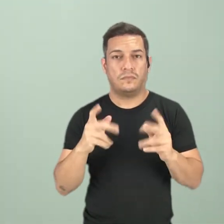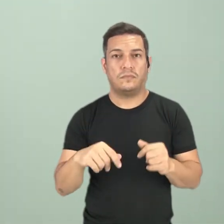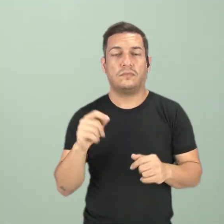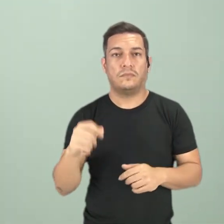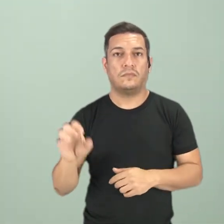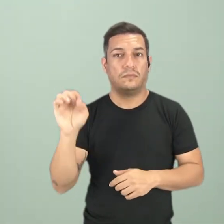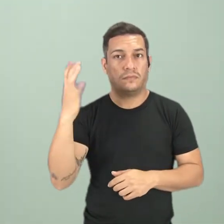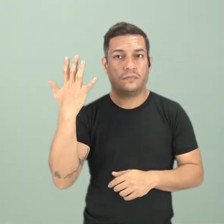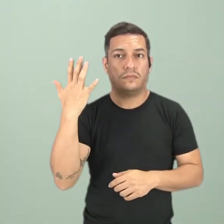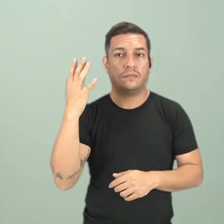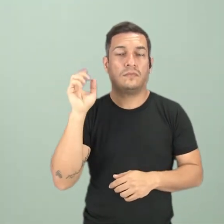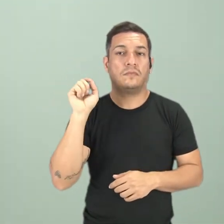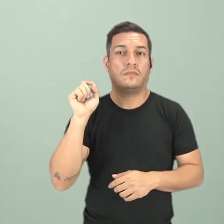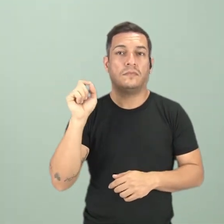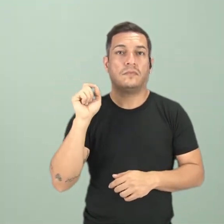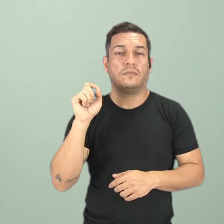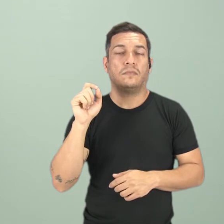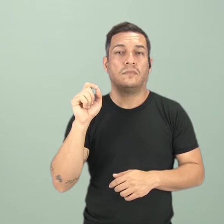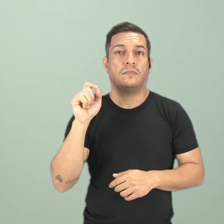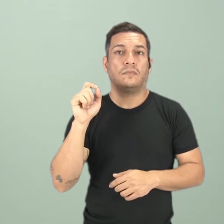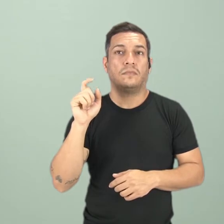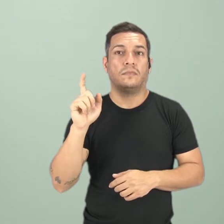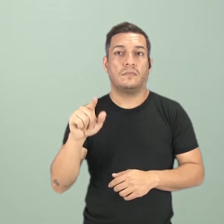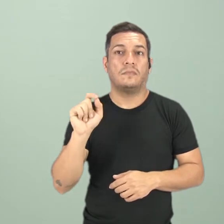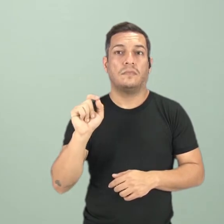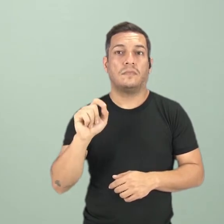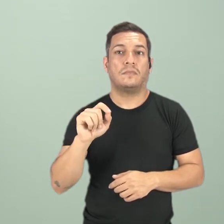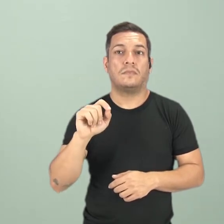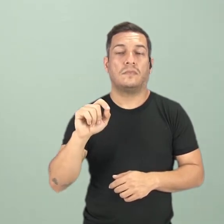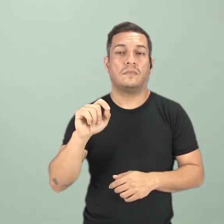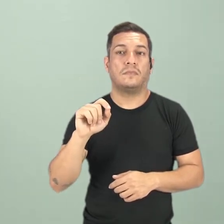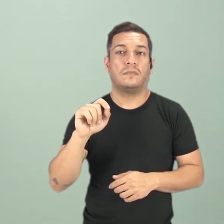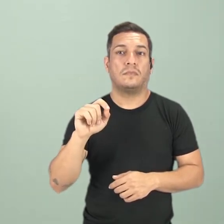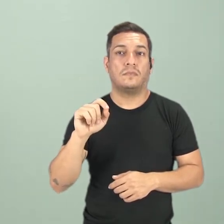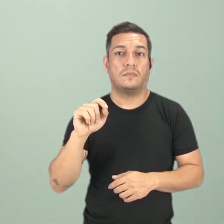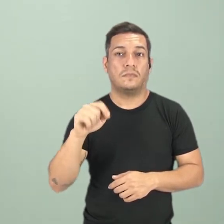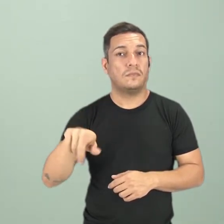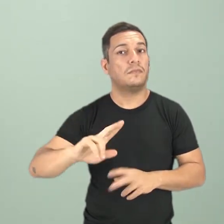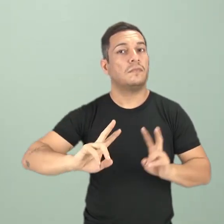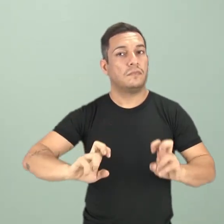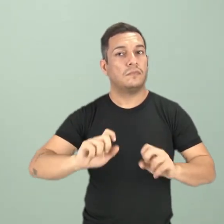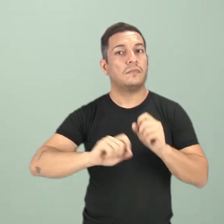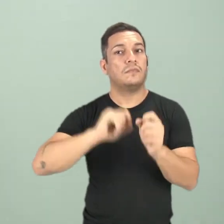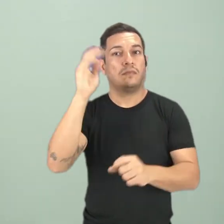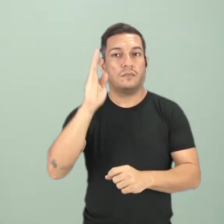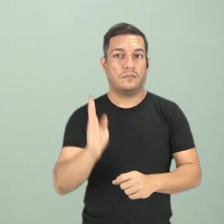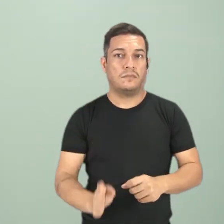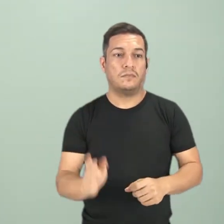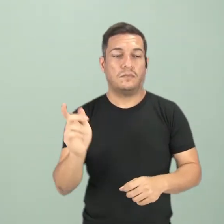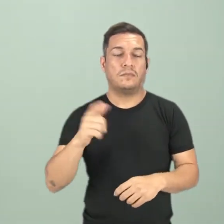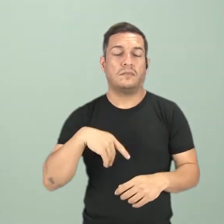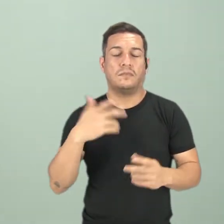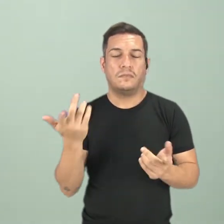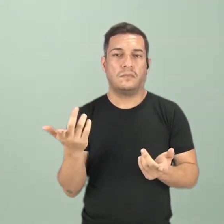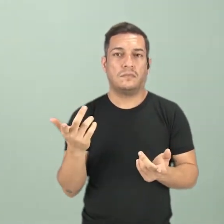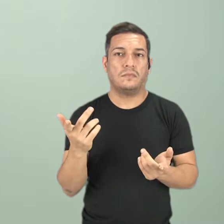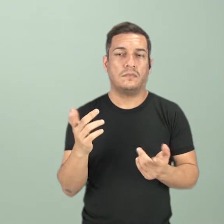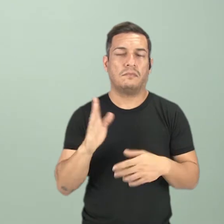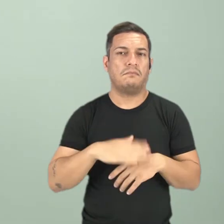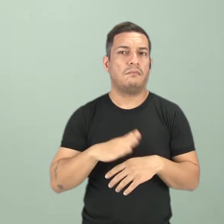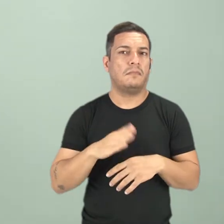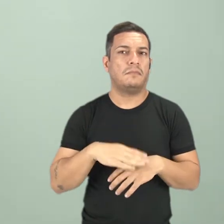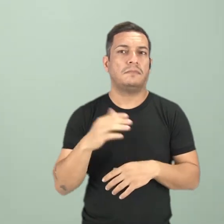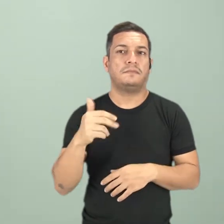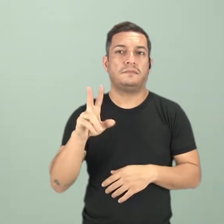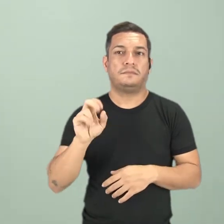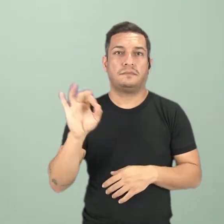né, ocasionaram, né, e todos eles de forma ilegal. Então podemos observar que o Brasil, né, mais